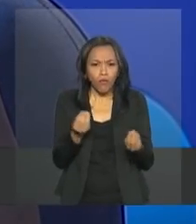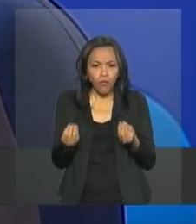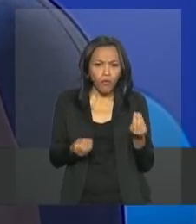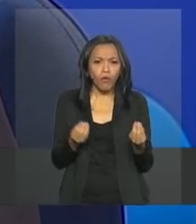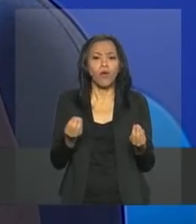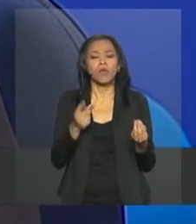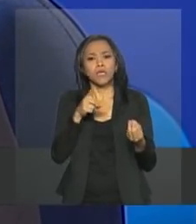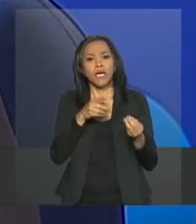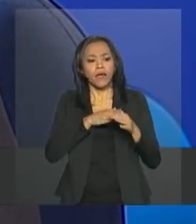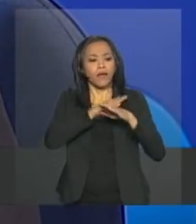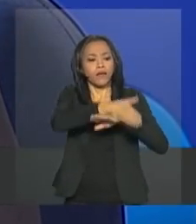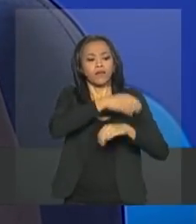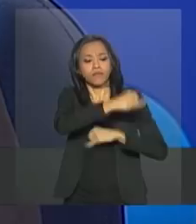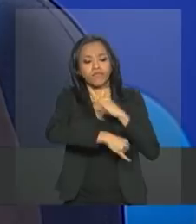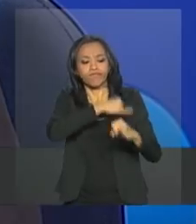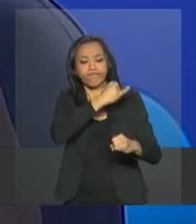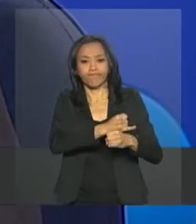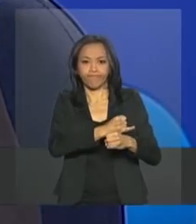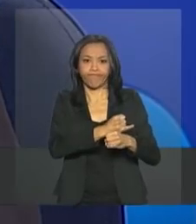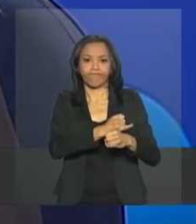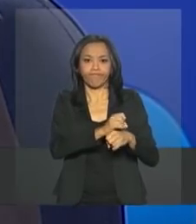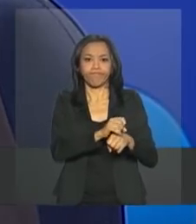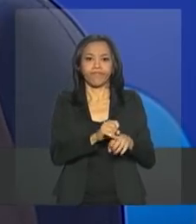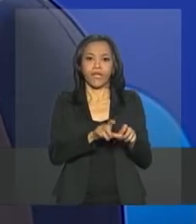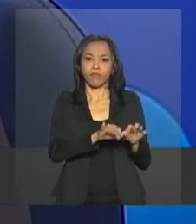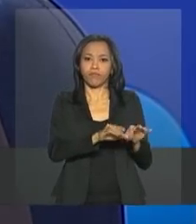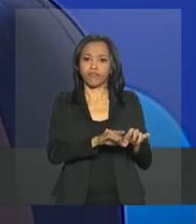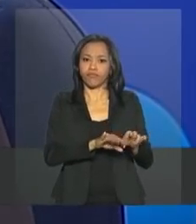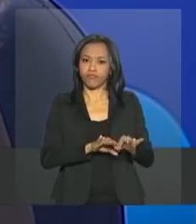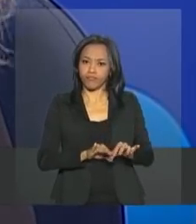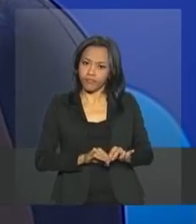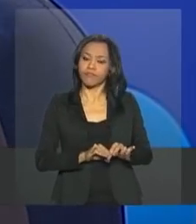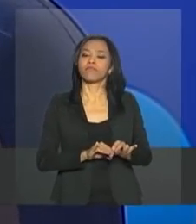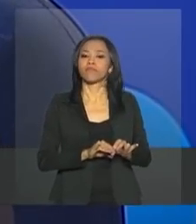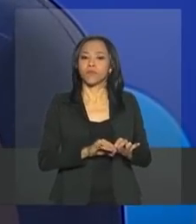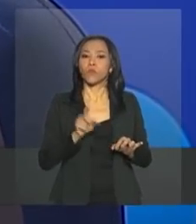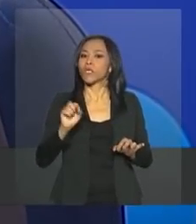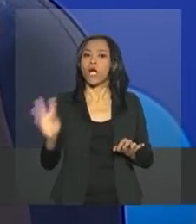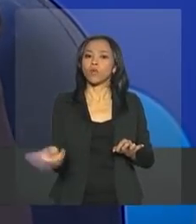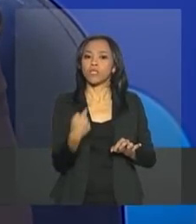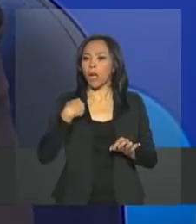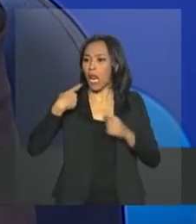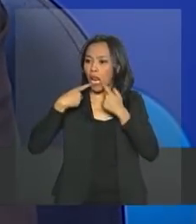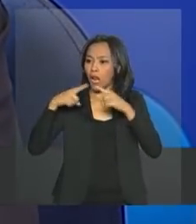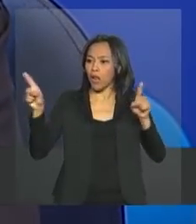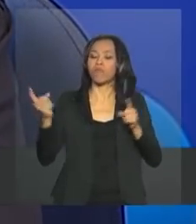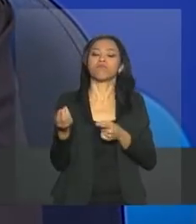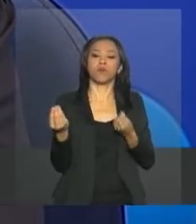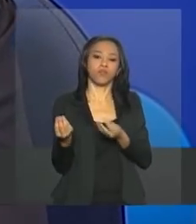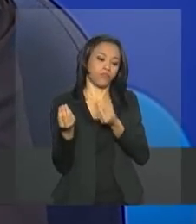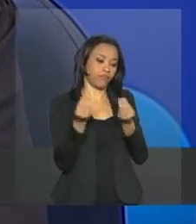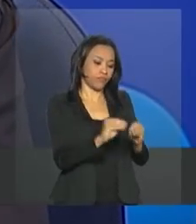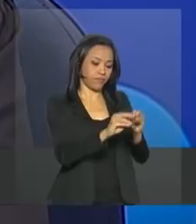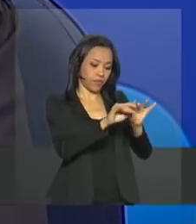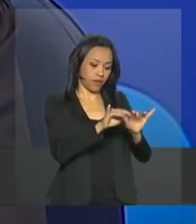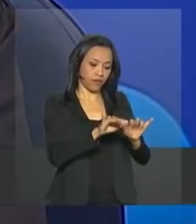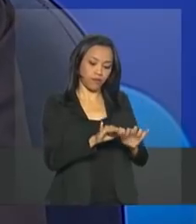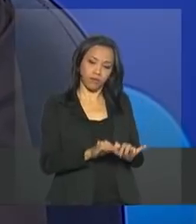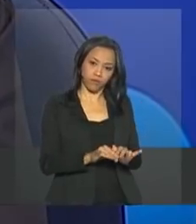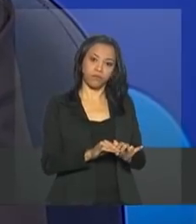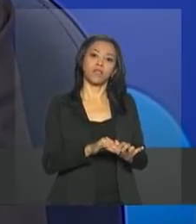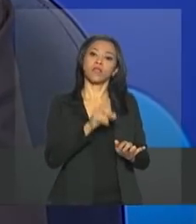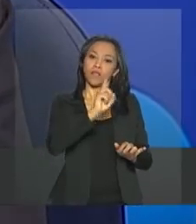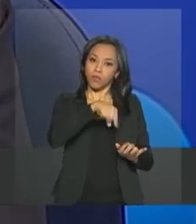página do participante não é e serão a resposta a esses casos será emitida também por